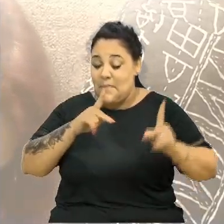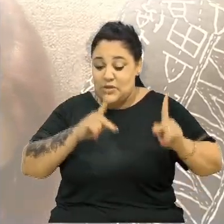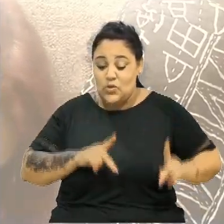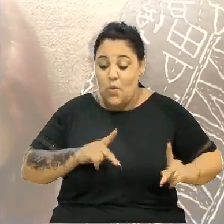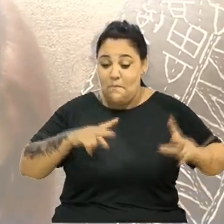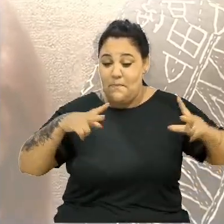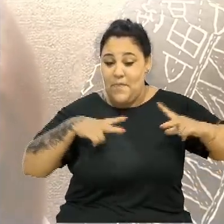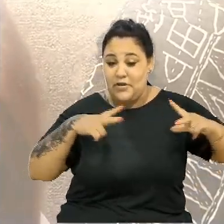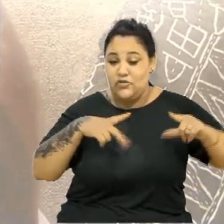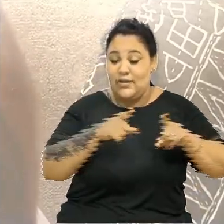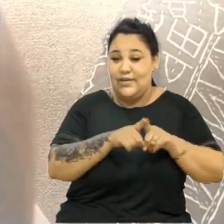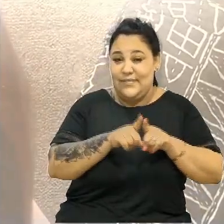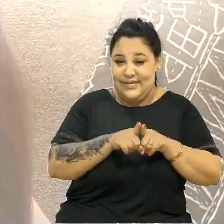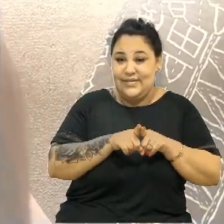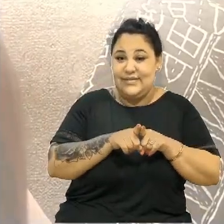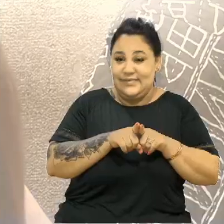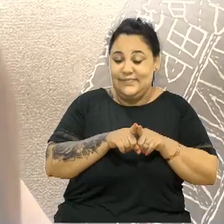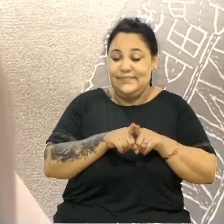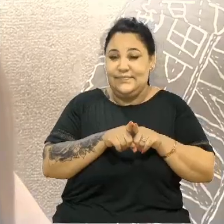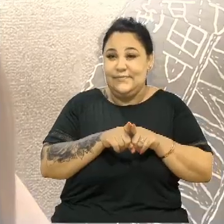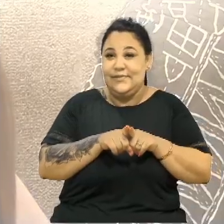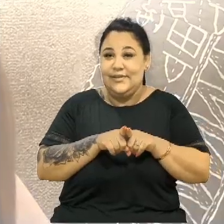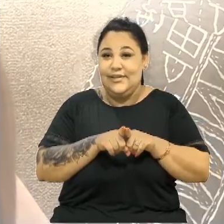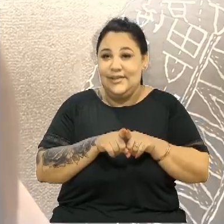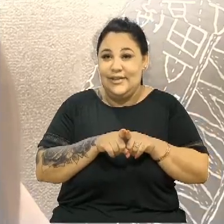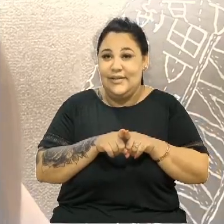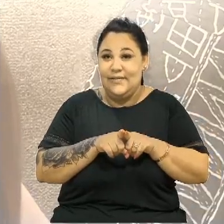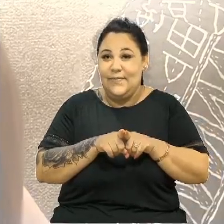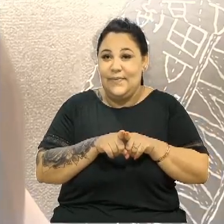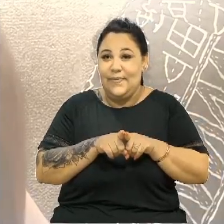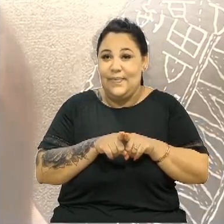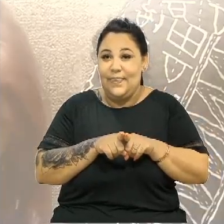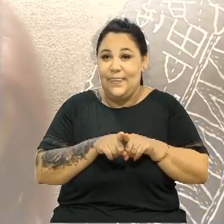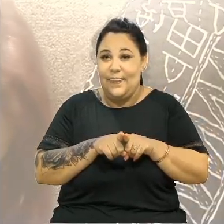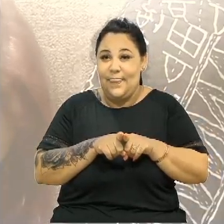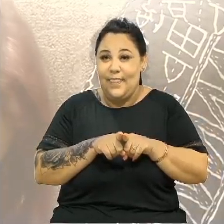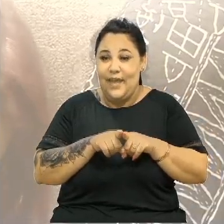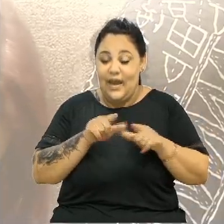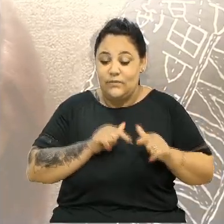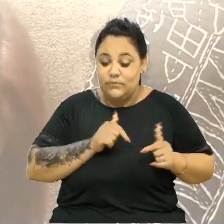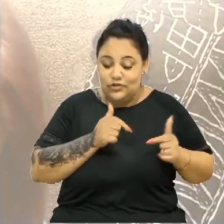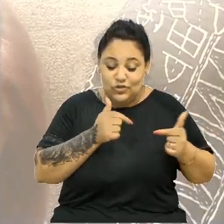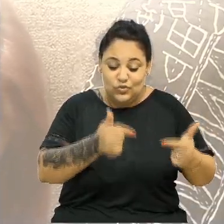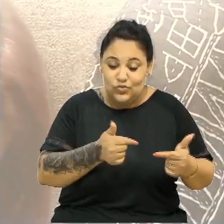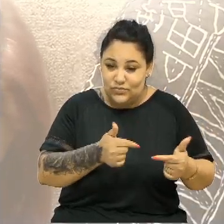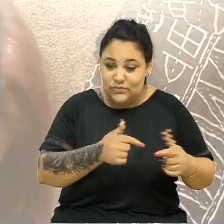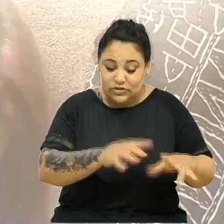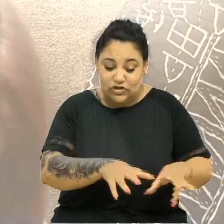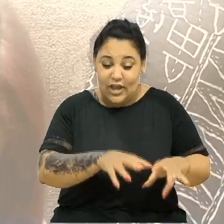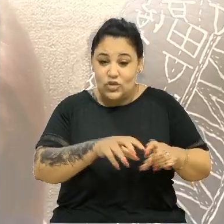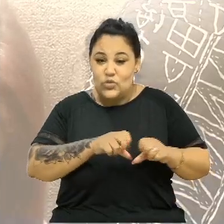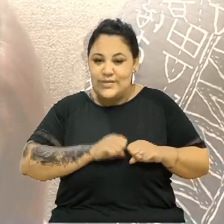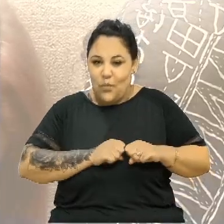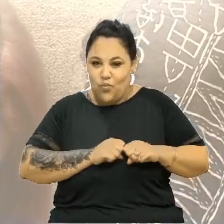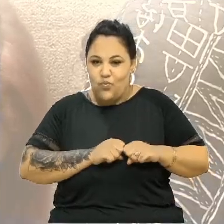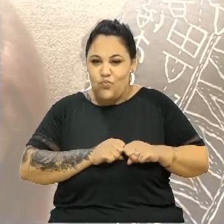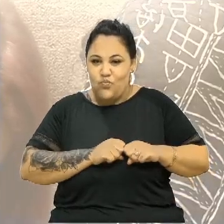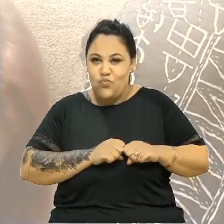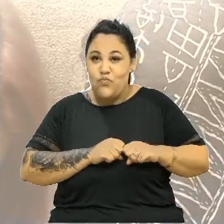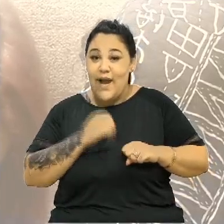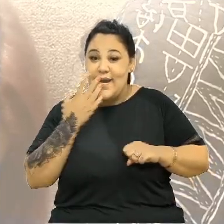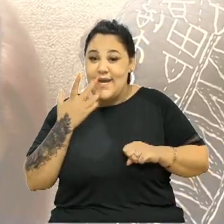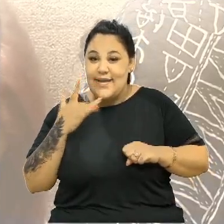profissional, mas sim da pessoa dele, o ato de adoção é um